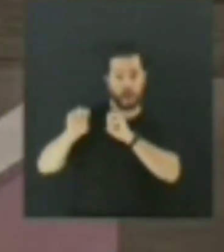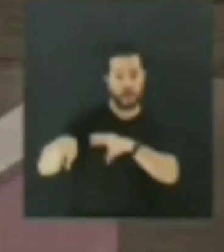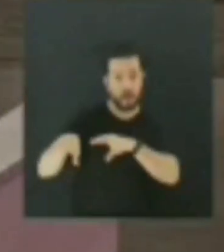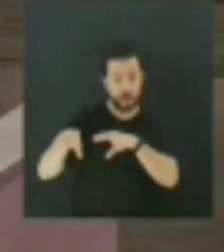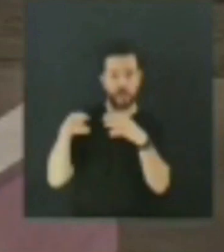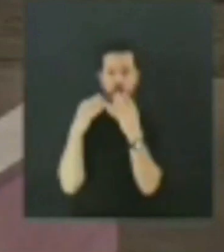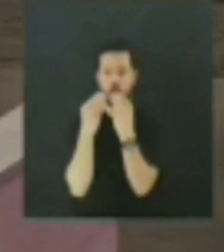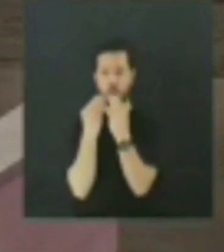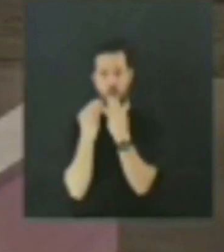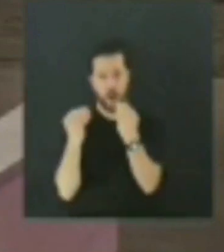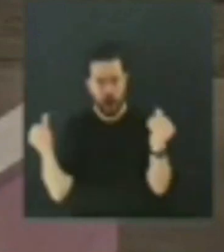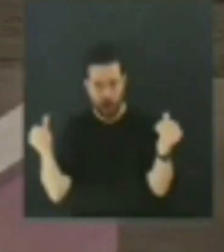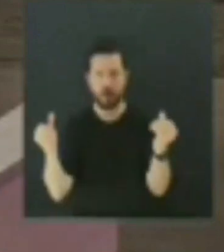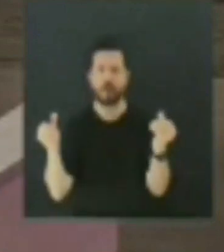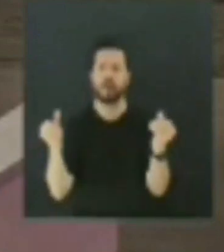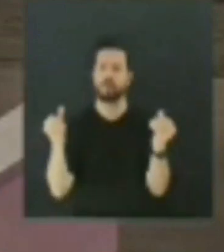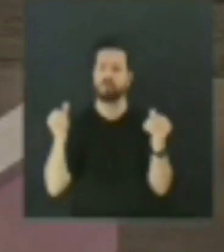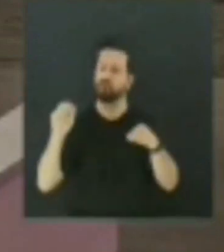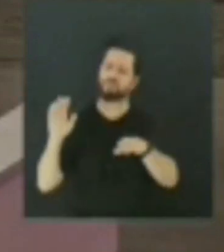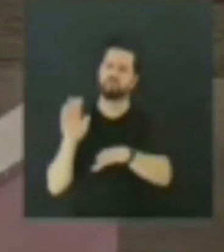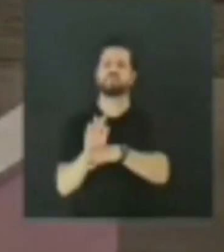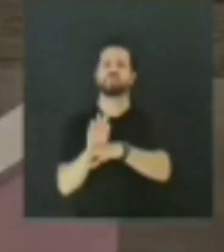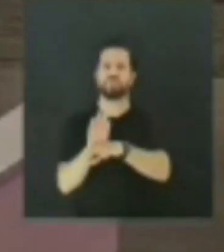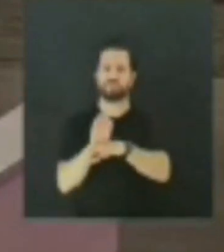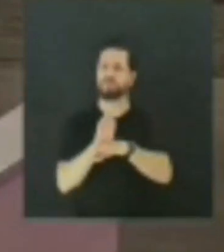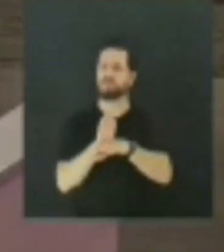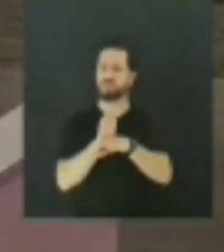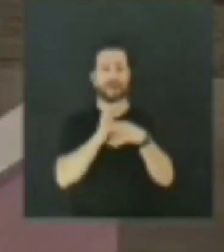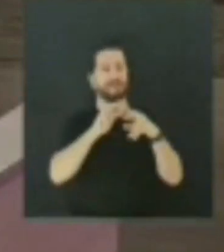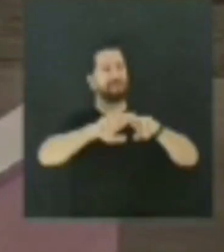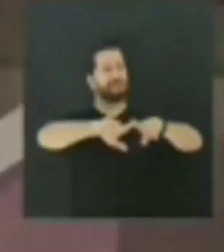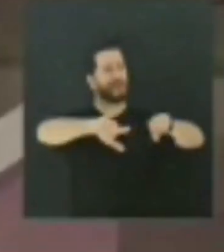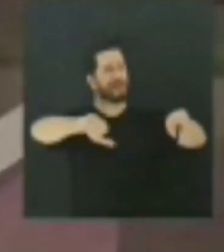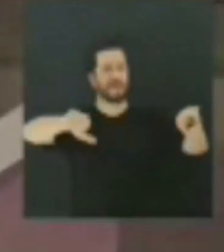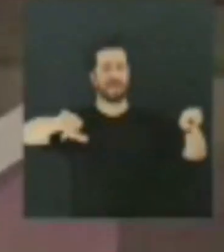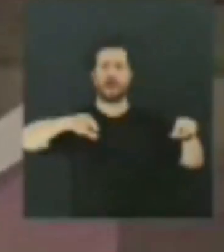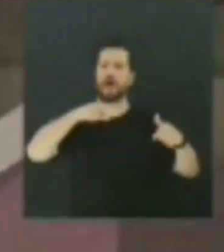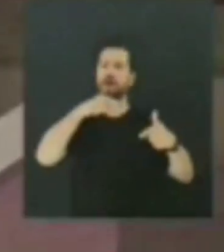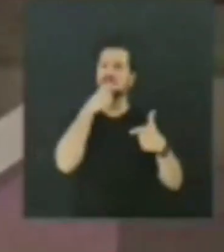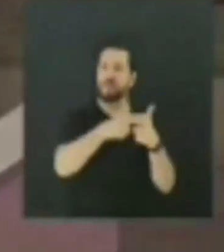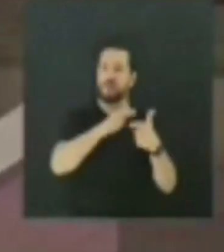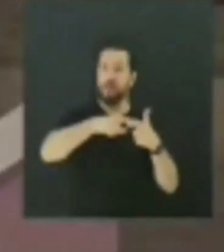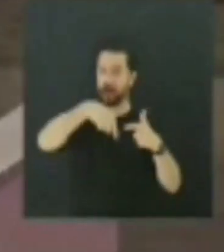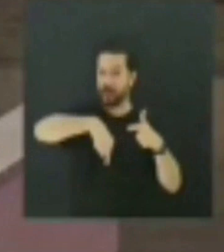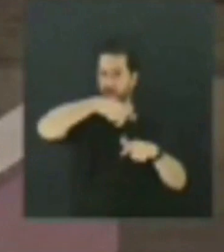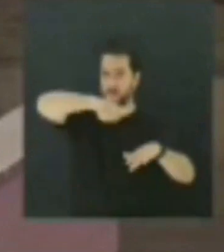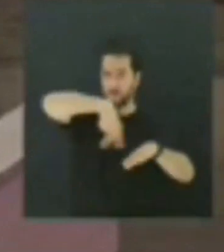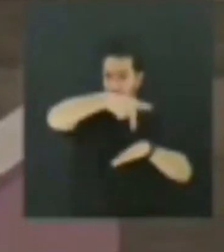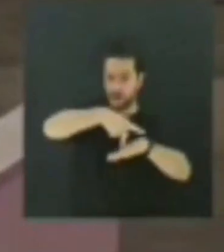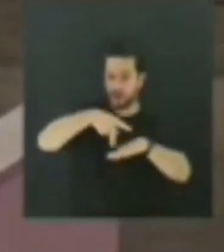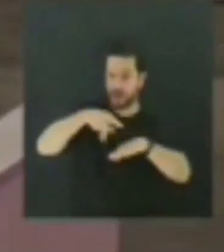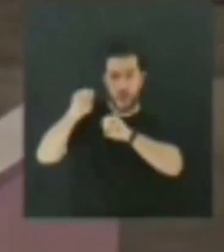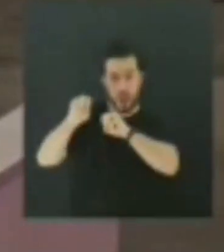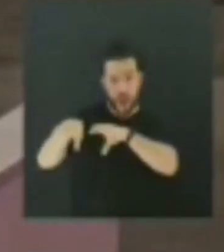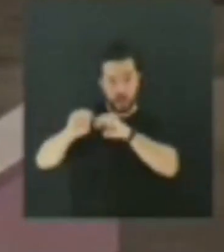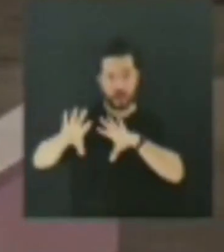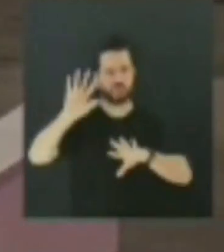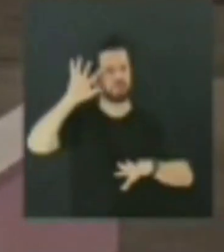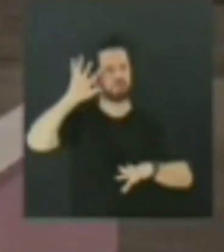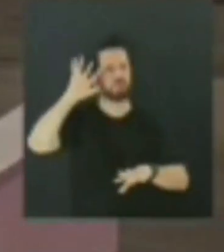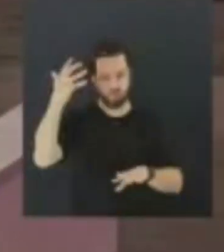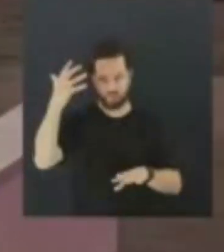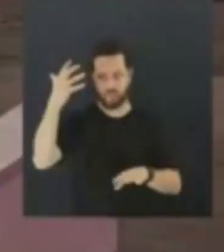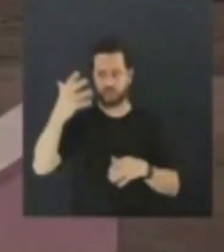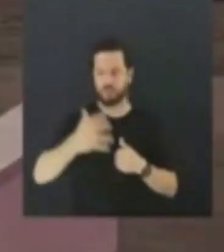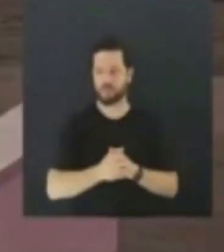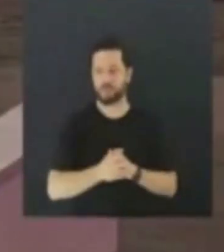recebem essas representações e eles entenderam que já existem indícios relevantes tanto de autoria Ou seja que